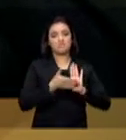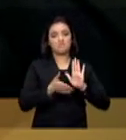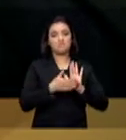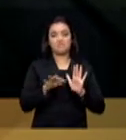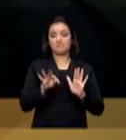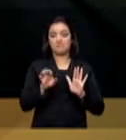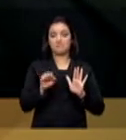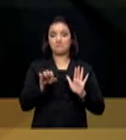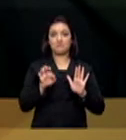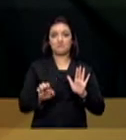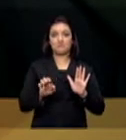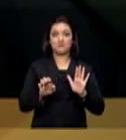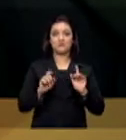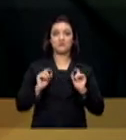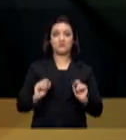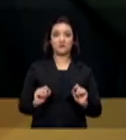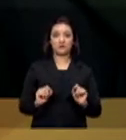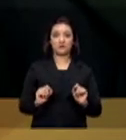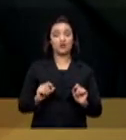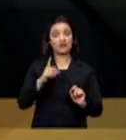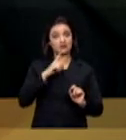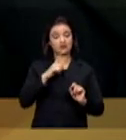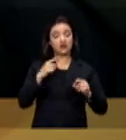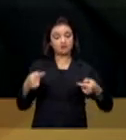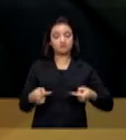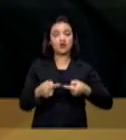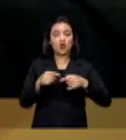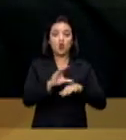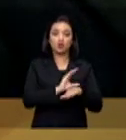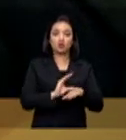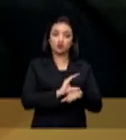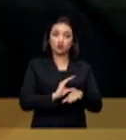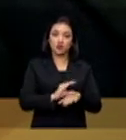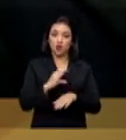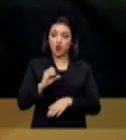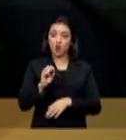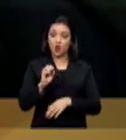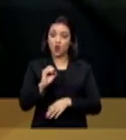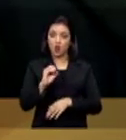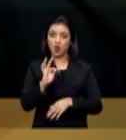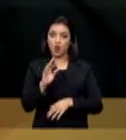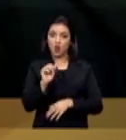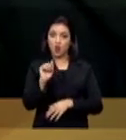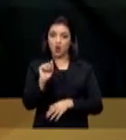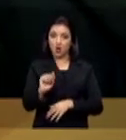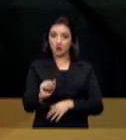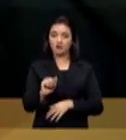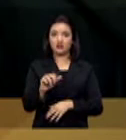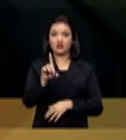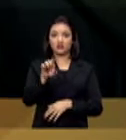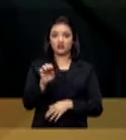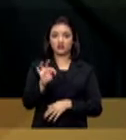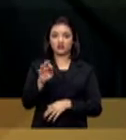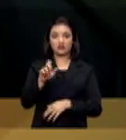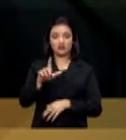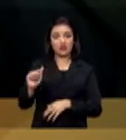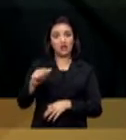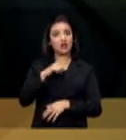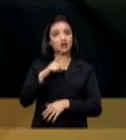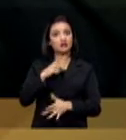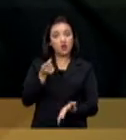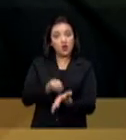seguinte: são constitucionais a cota de tela, consistente na obrigatoriedade